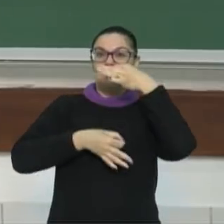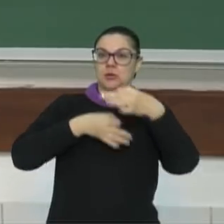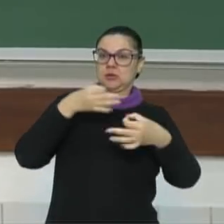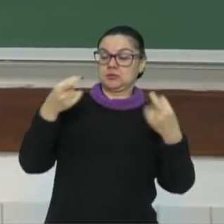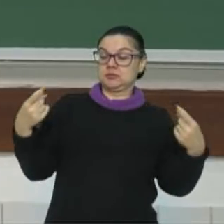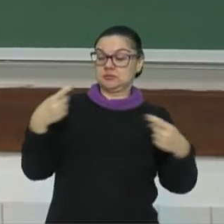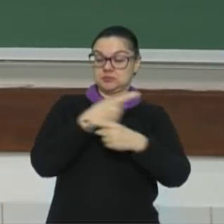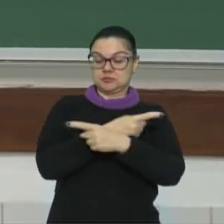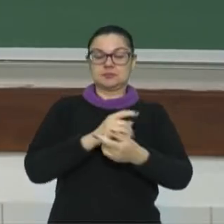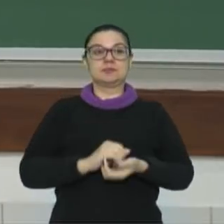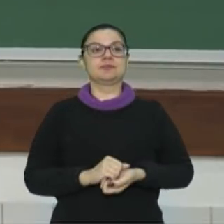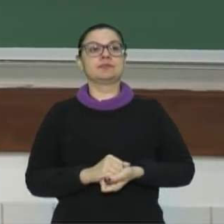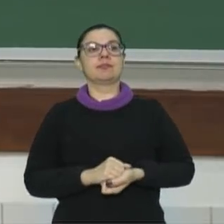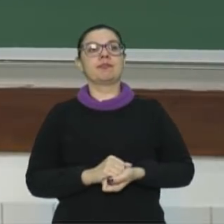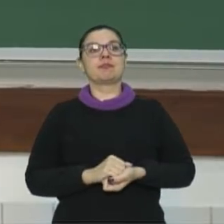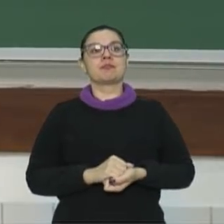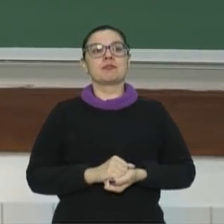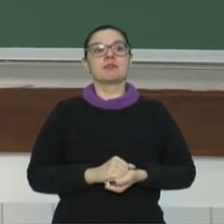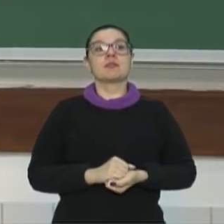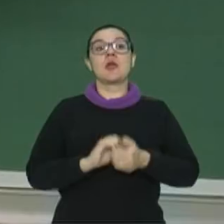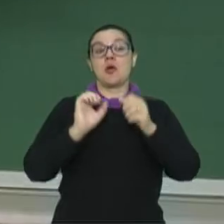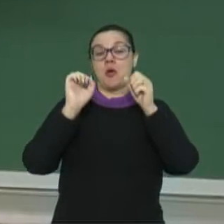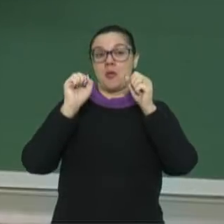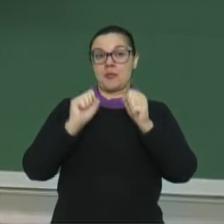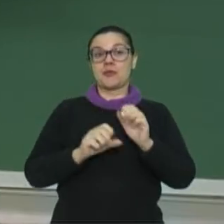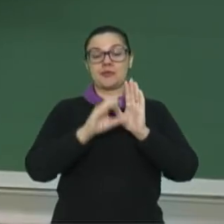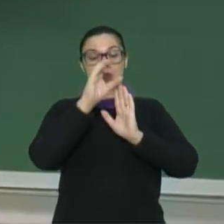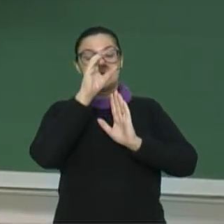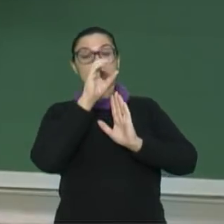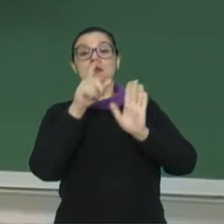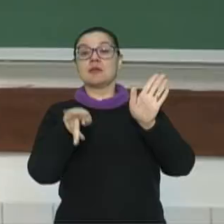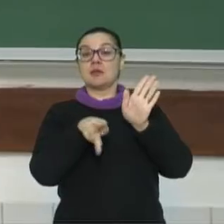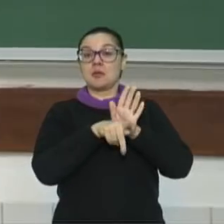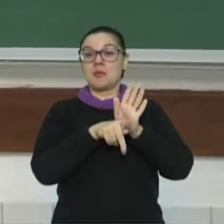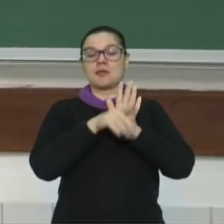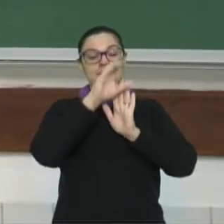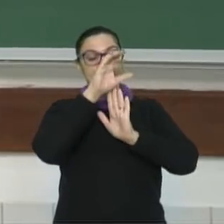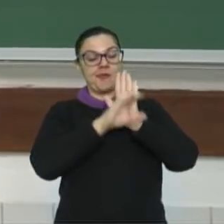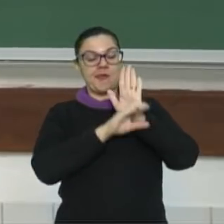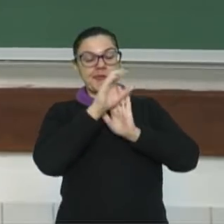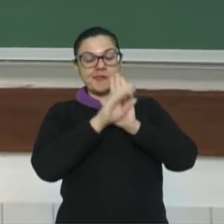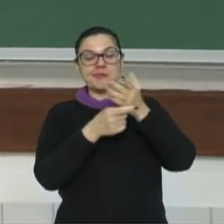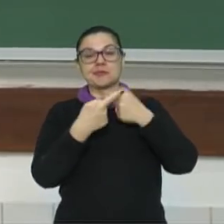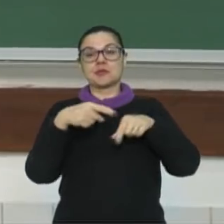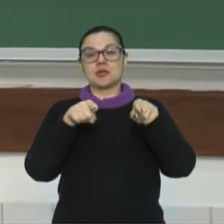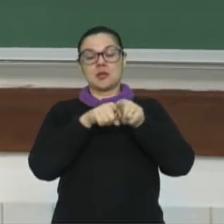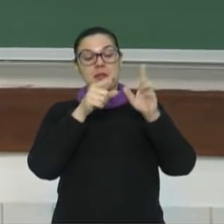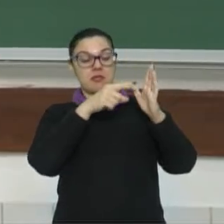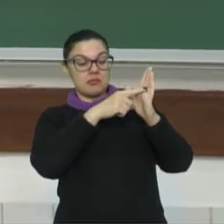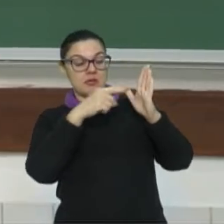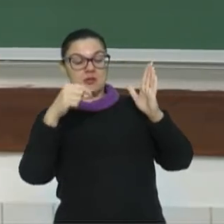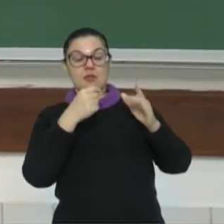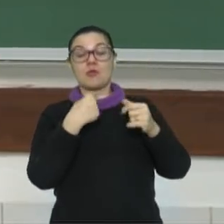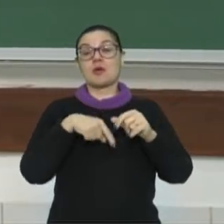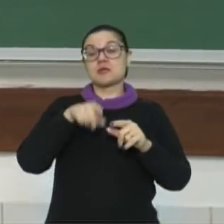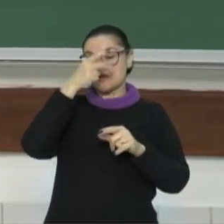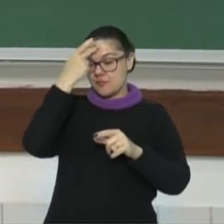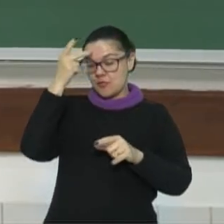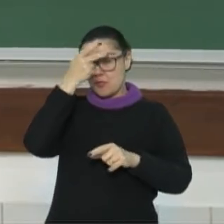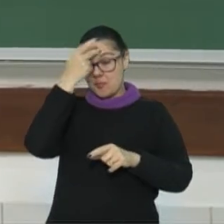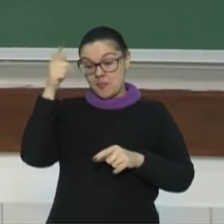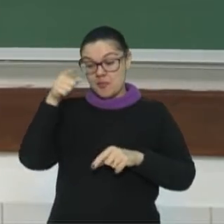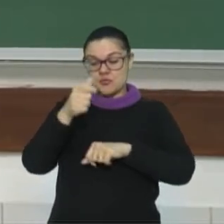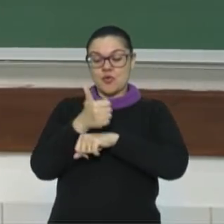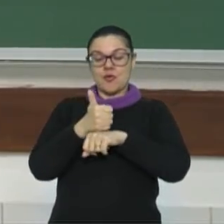estariam propostas. Pode trazer conceitos e definições. A gente viu que há pessoas especialistas dentro da